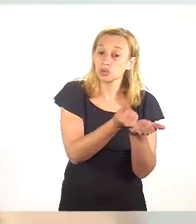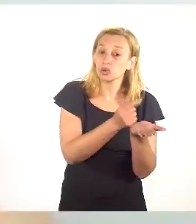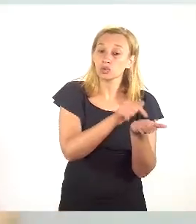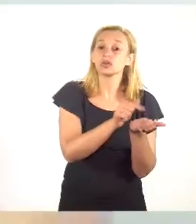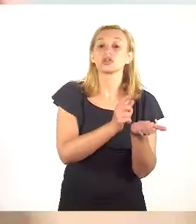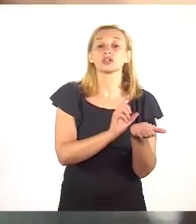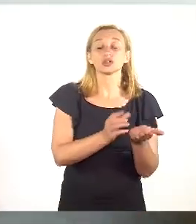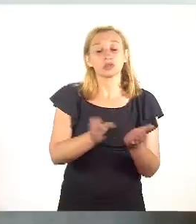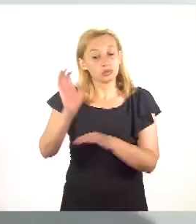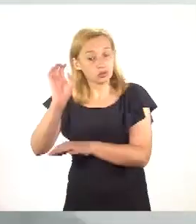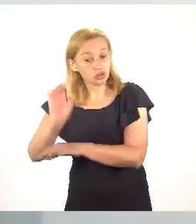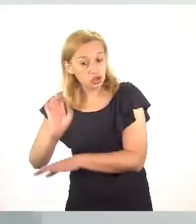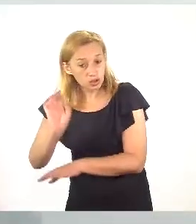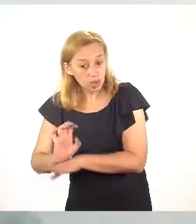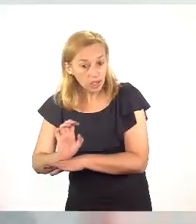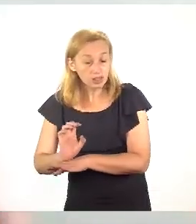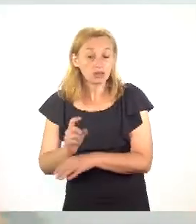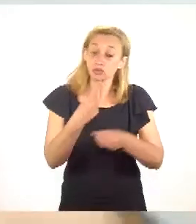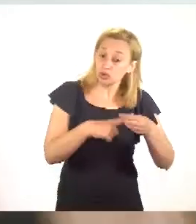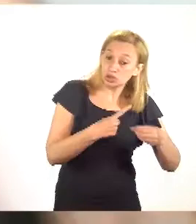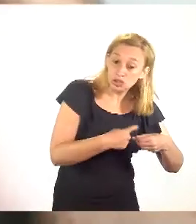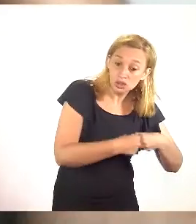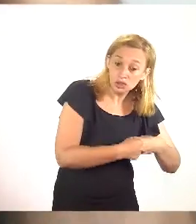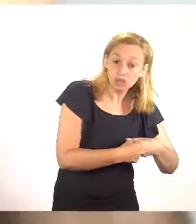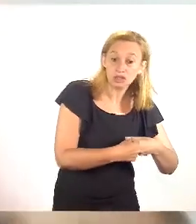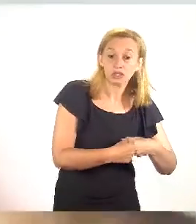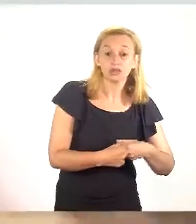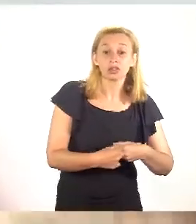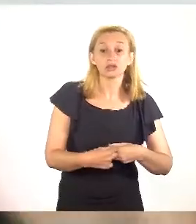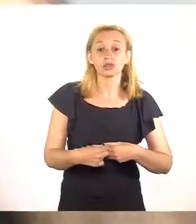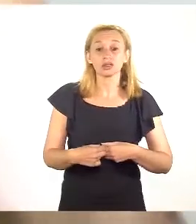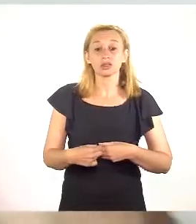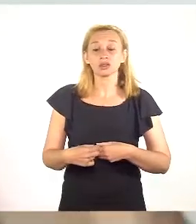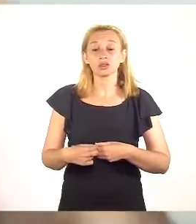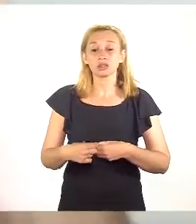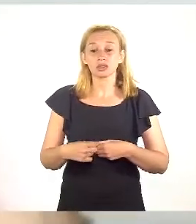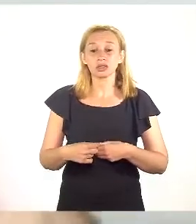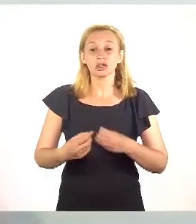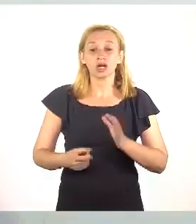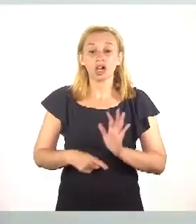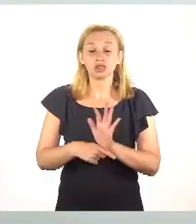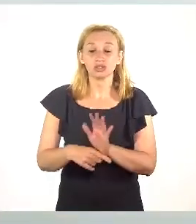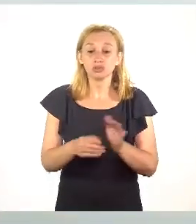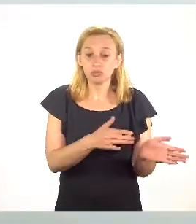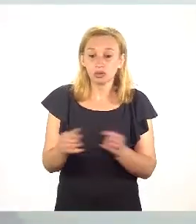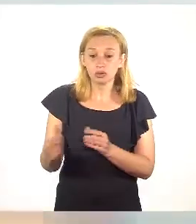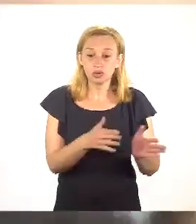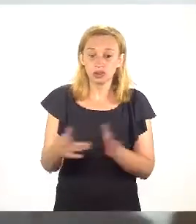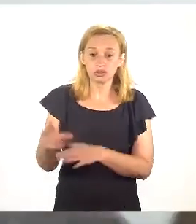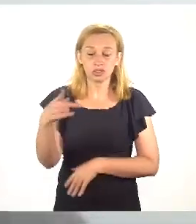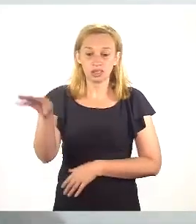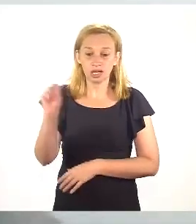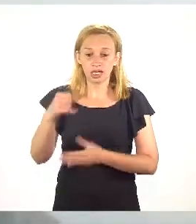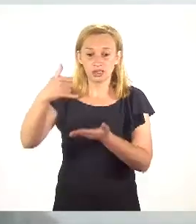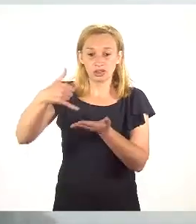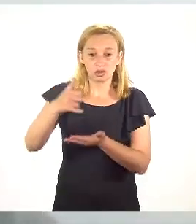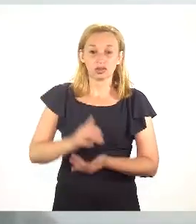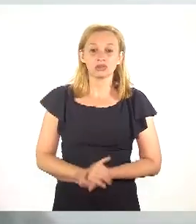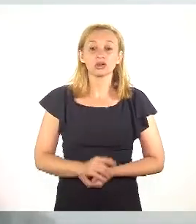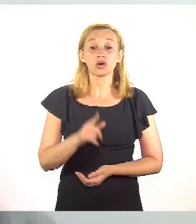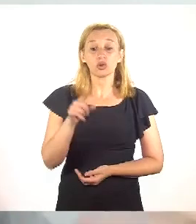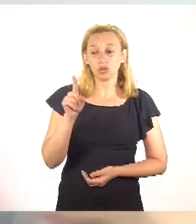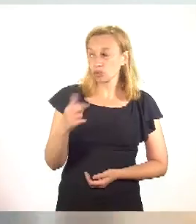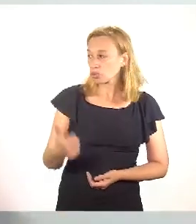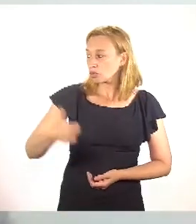do Estado, no orçamento do município, que derivam da produção de petróleo e gás. Um é o royalties. Tem